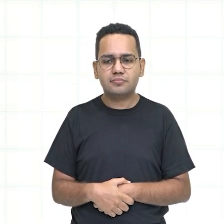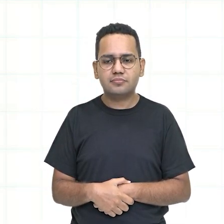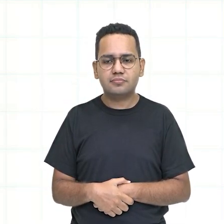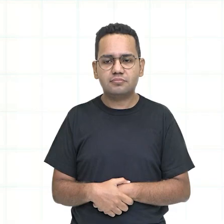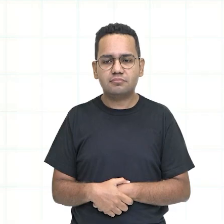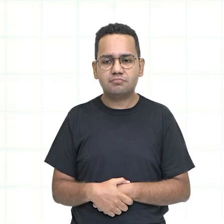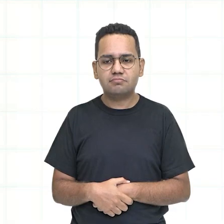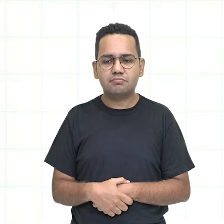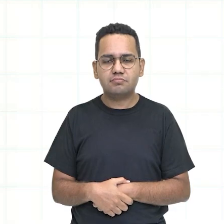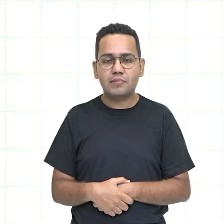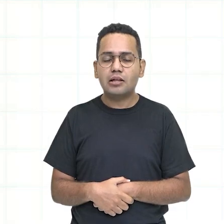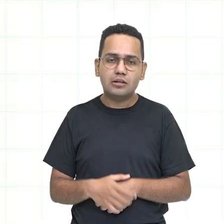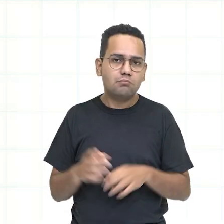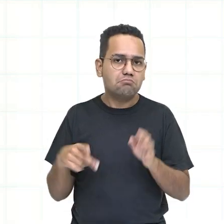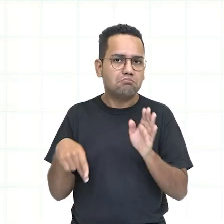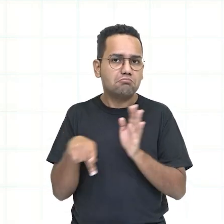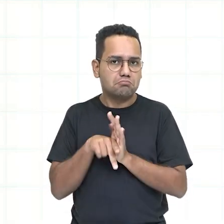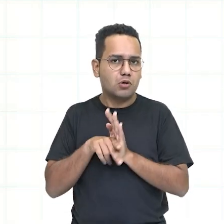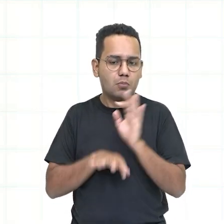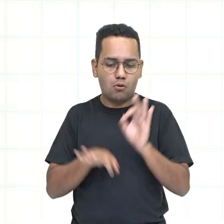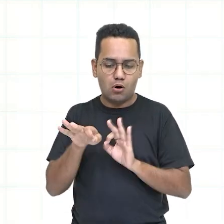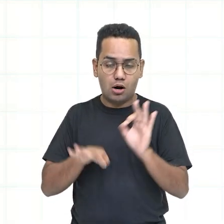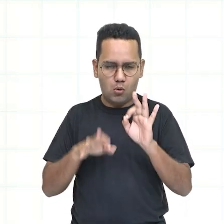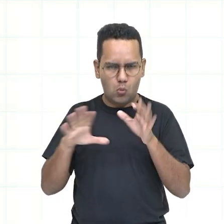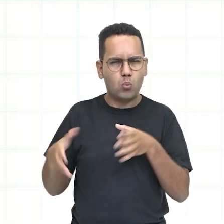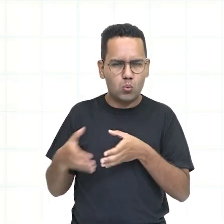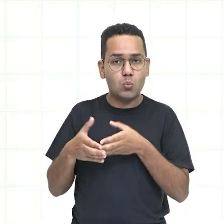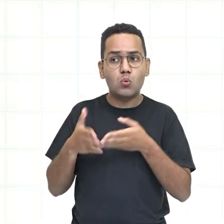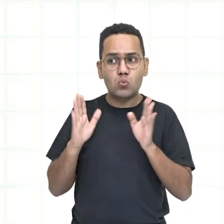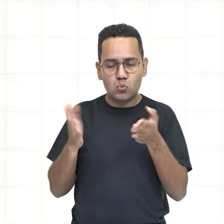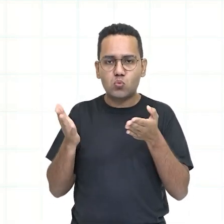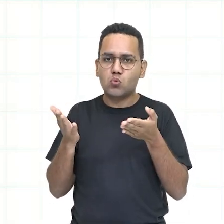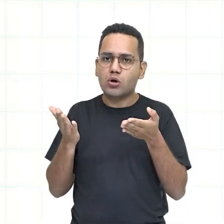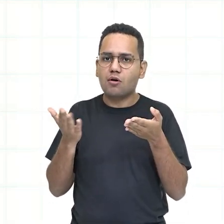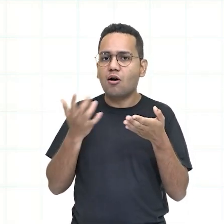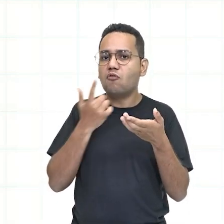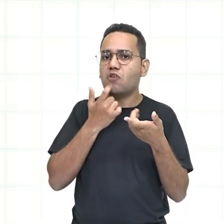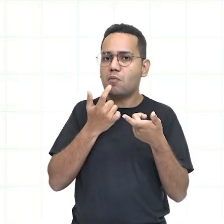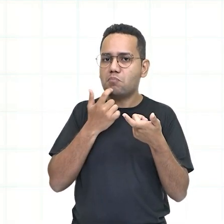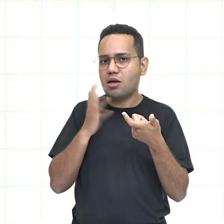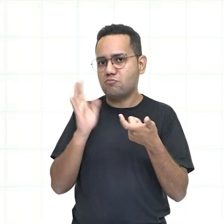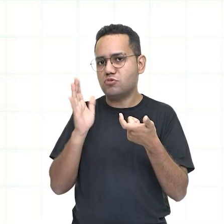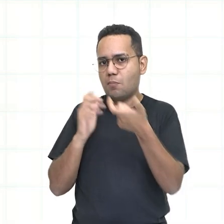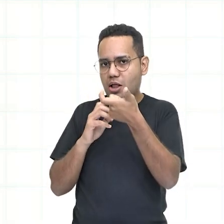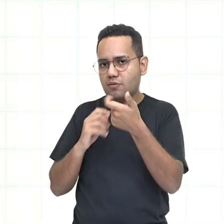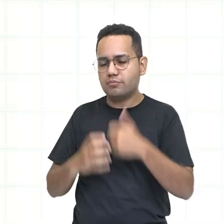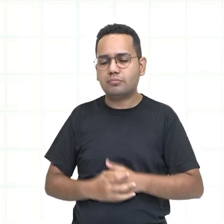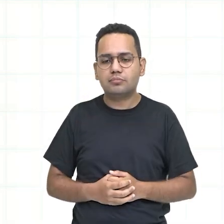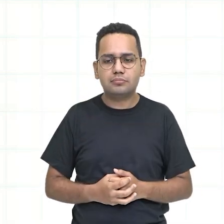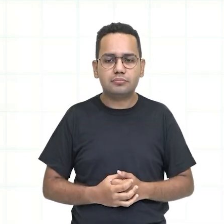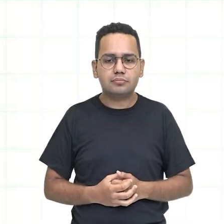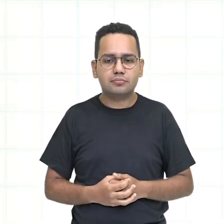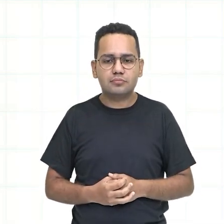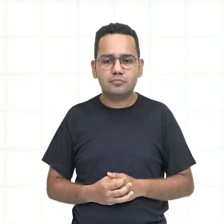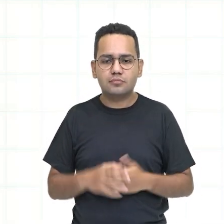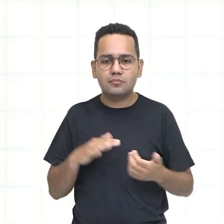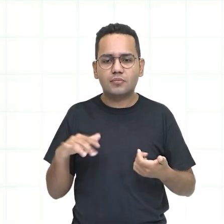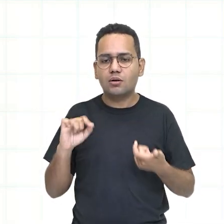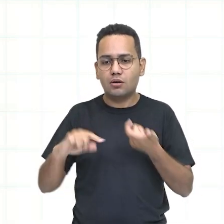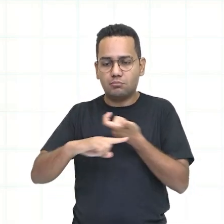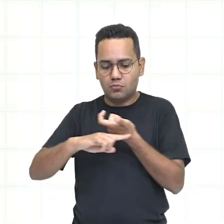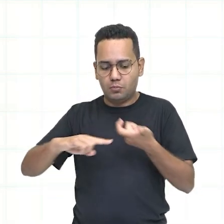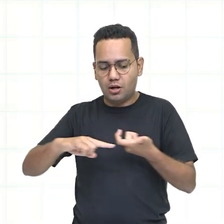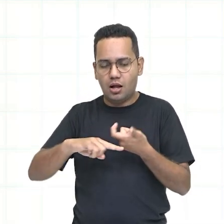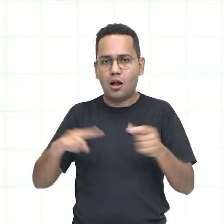já deixaram destacado lá, certo? Então, no caso aqui, ele está dizendo que o termo sublinhado. Então, entenda o sublinhado como esse daqui que está